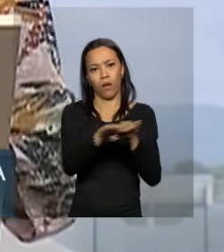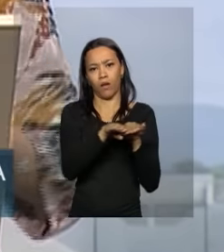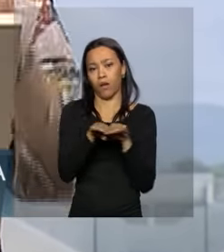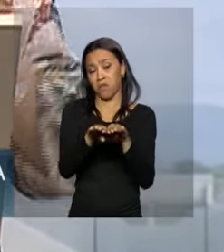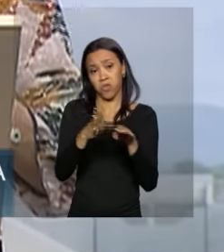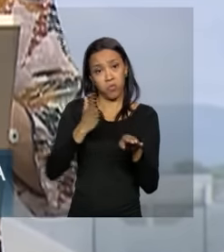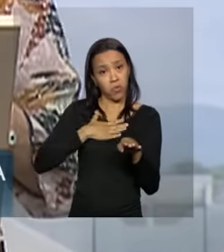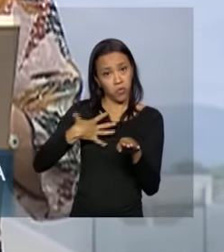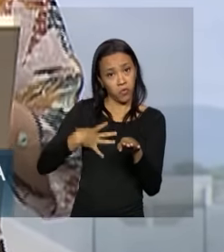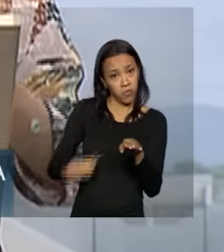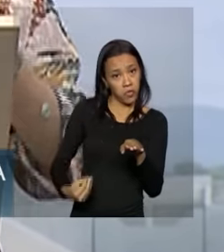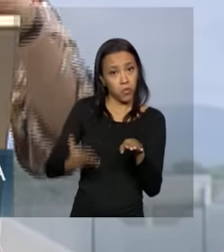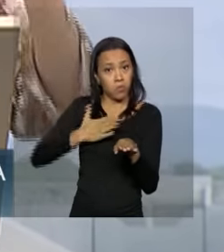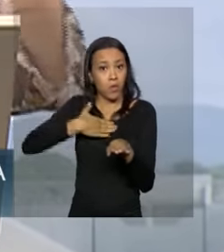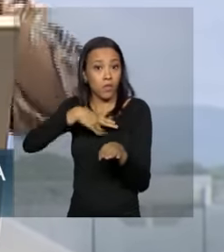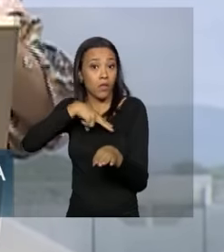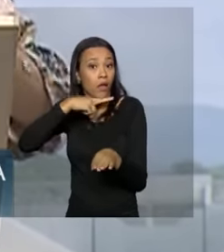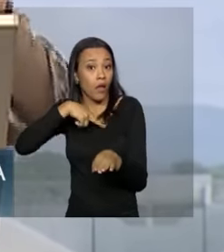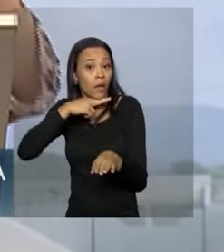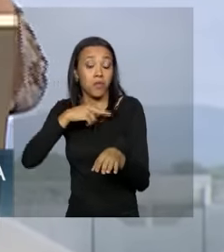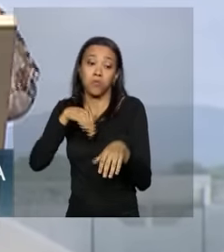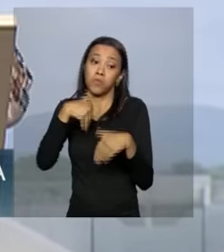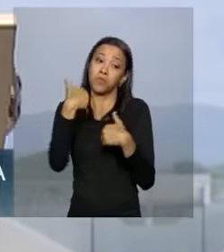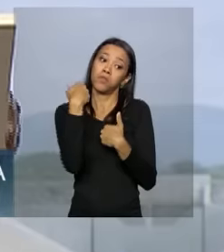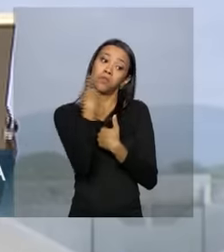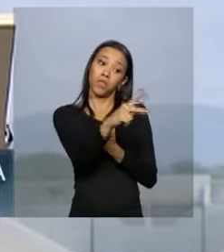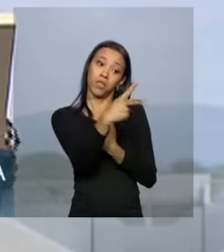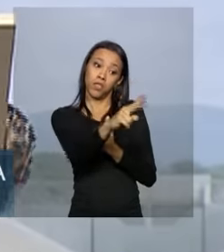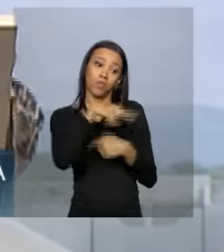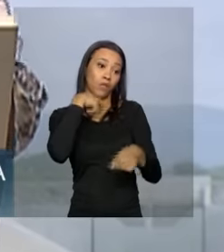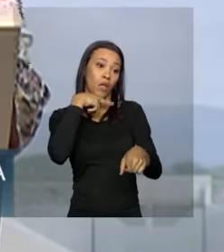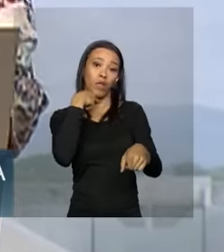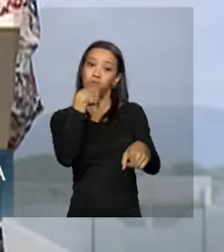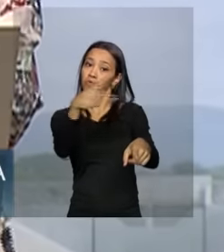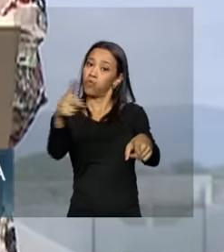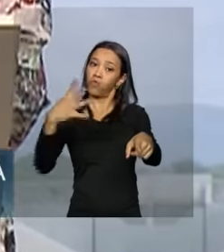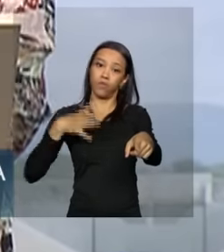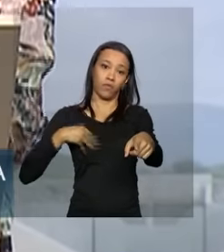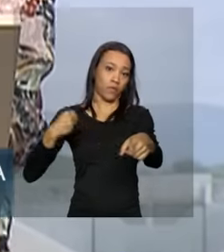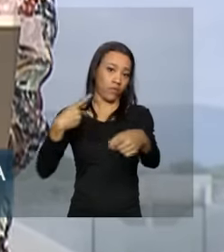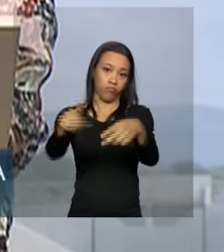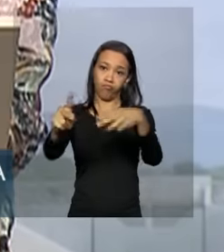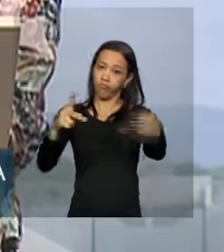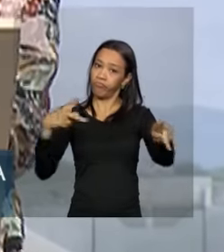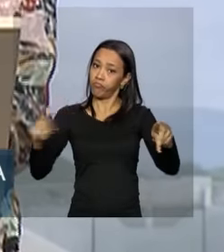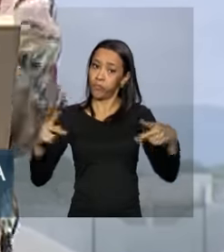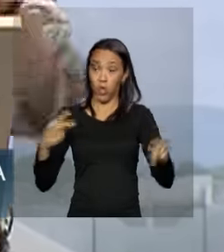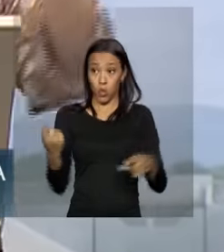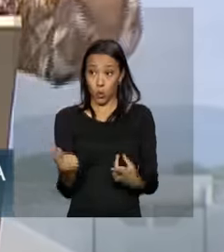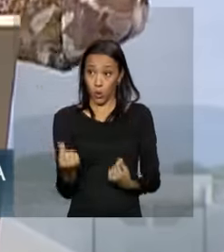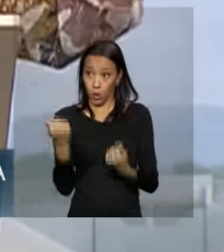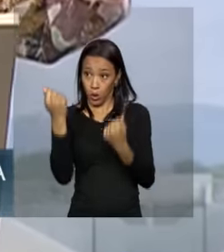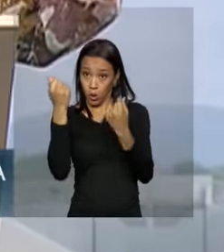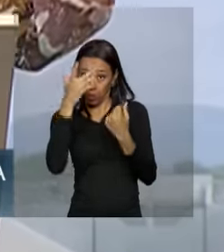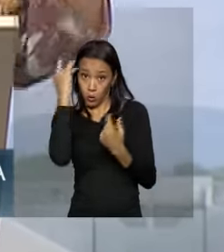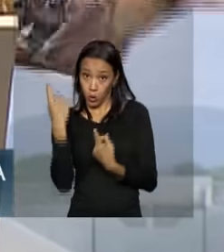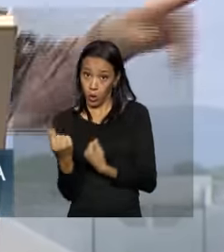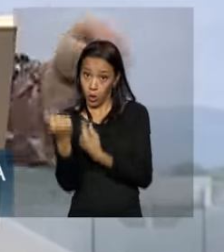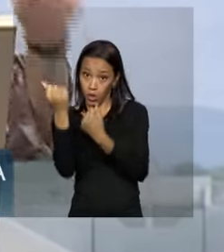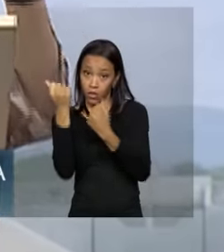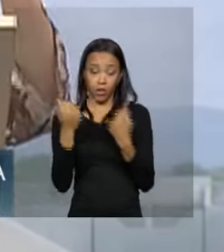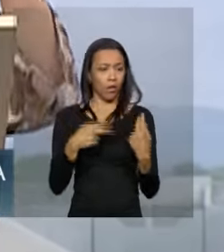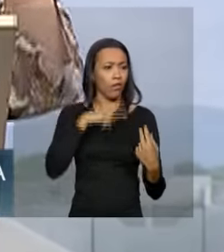meus filhos, meus netos, seja para os netos de vocês, seja para os netos de um rico, seja para o neto